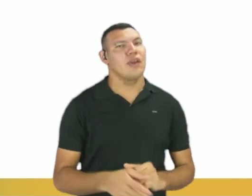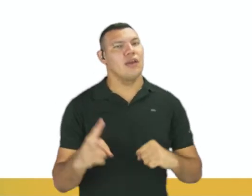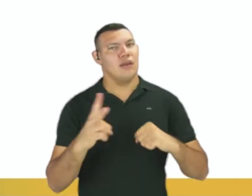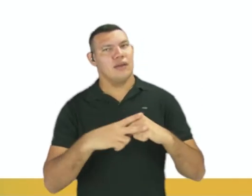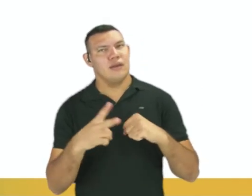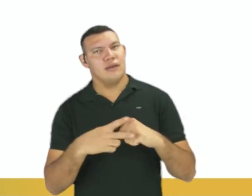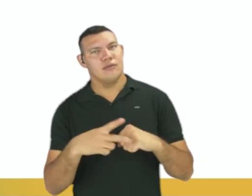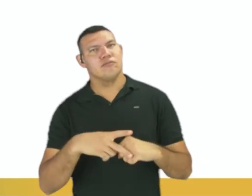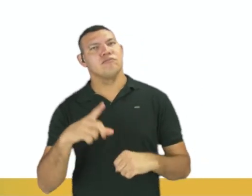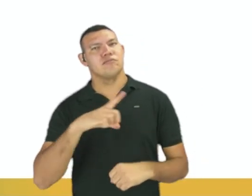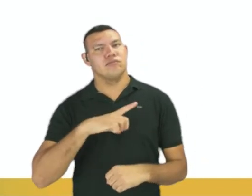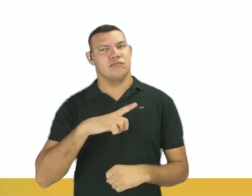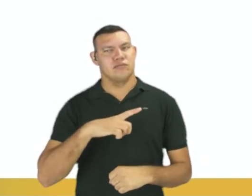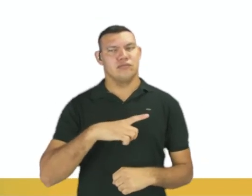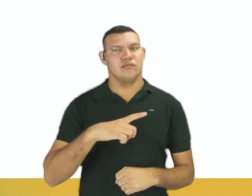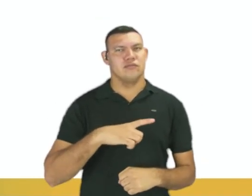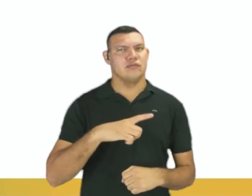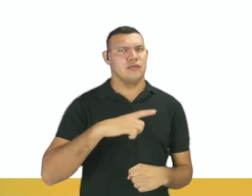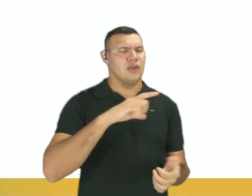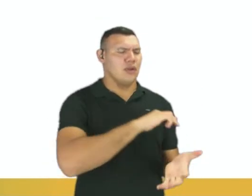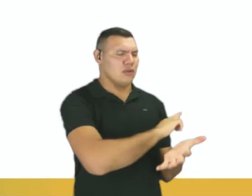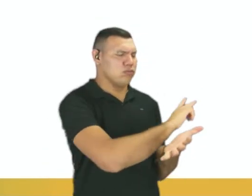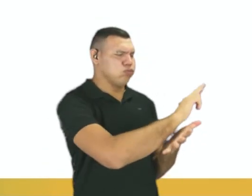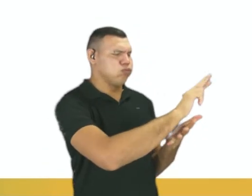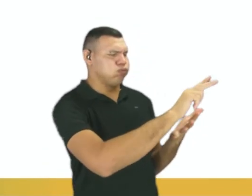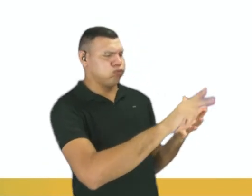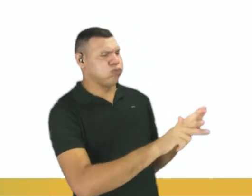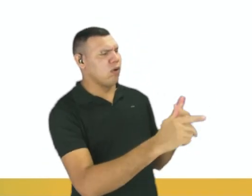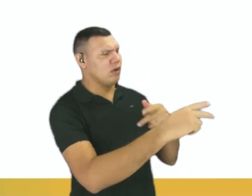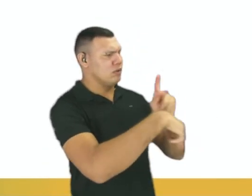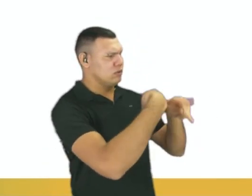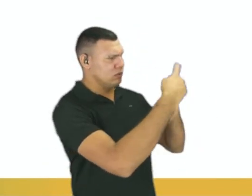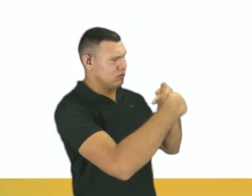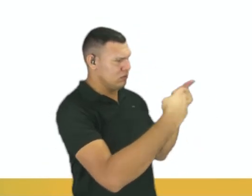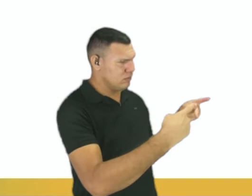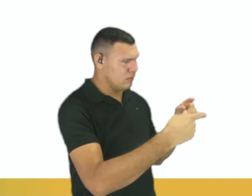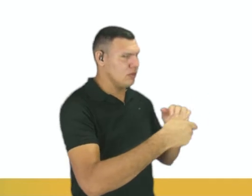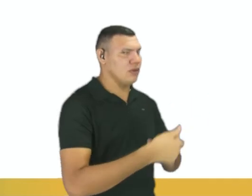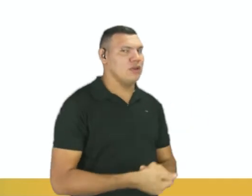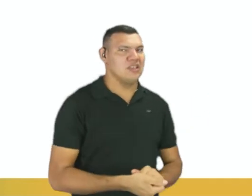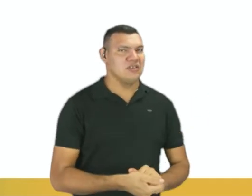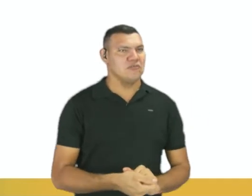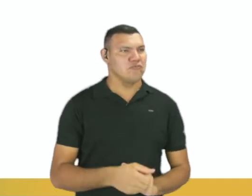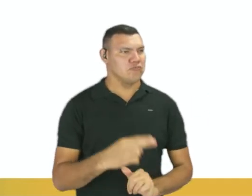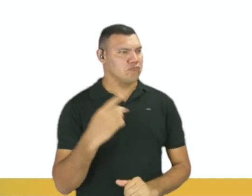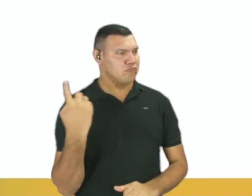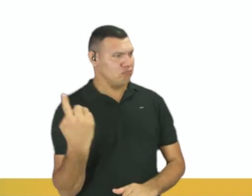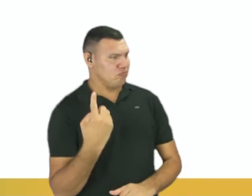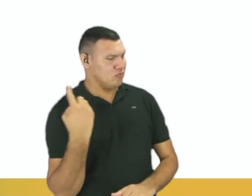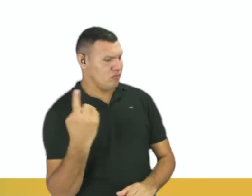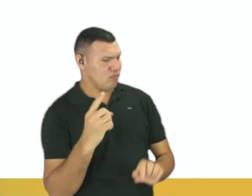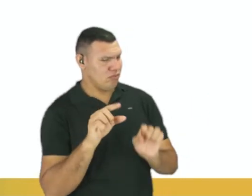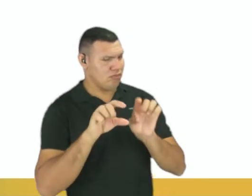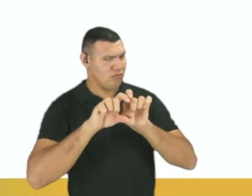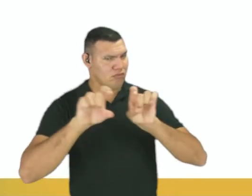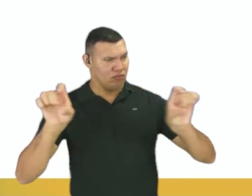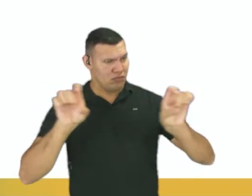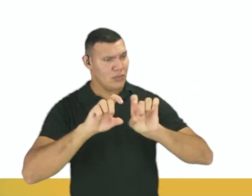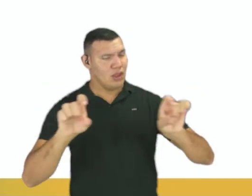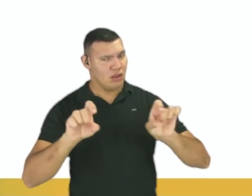trabalho temos uma enorme variedade de produtos poderia ser a única oração nesse tirinha